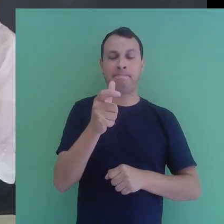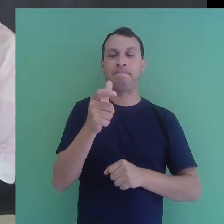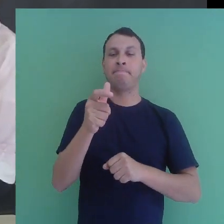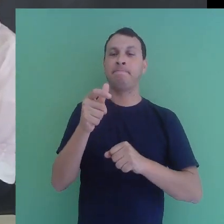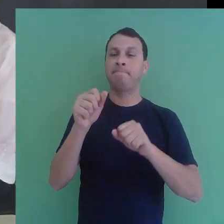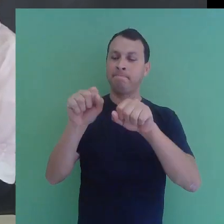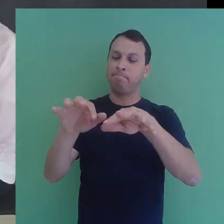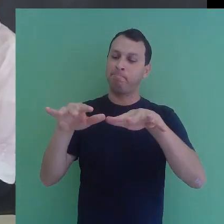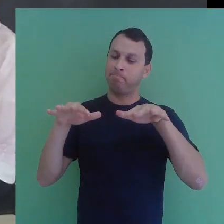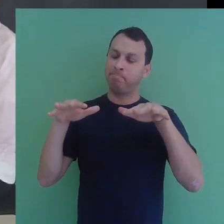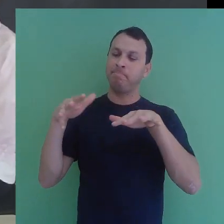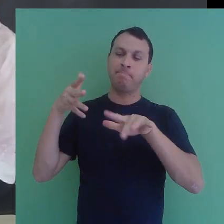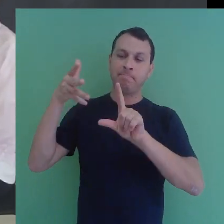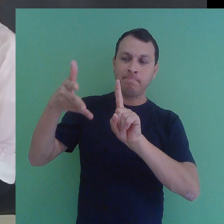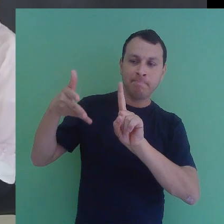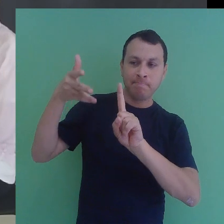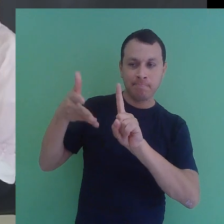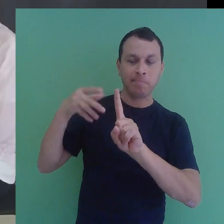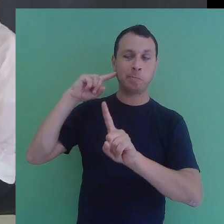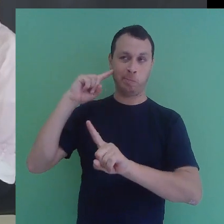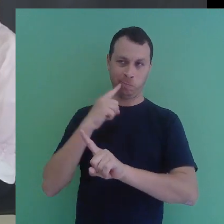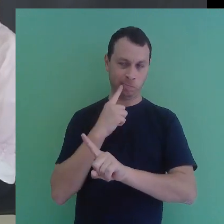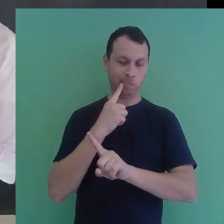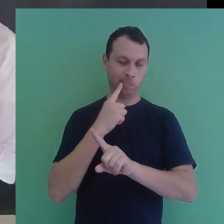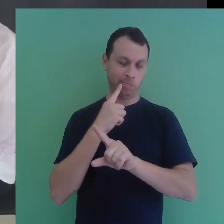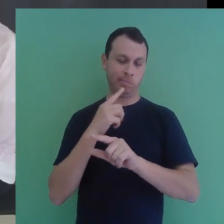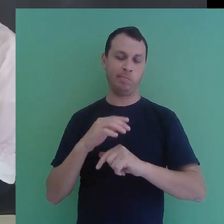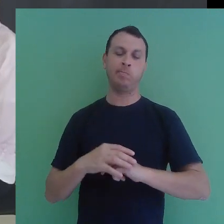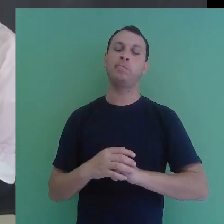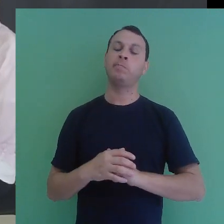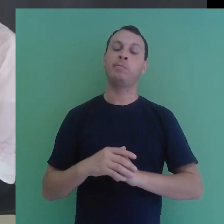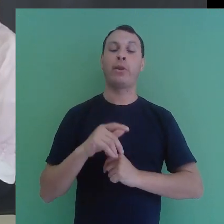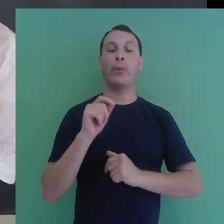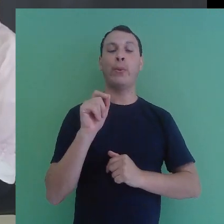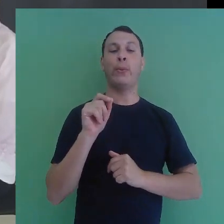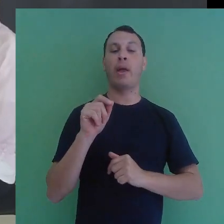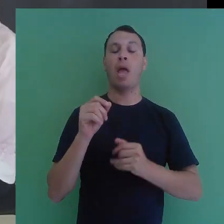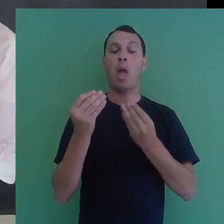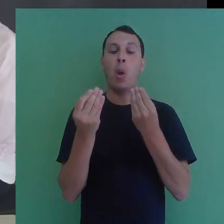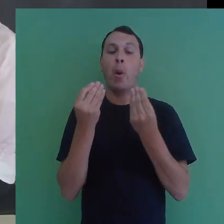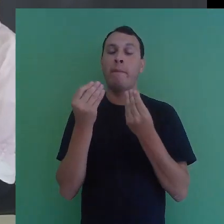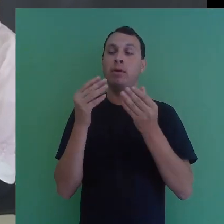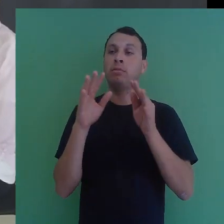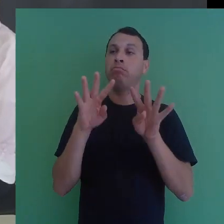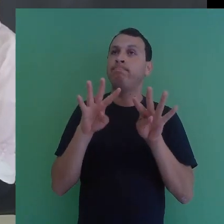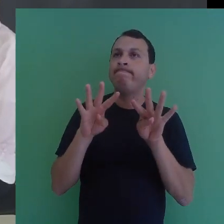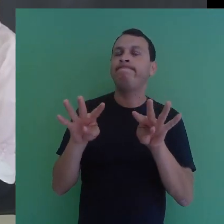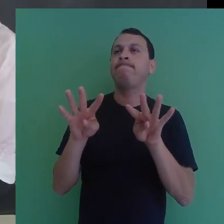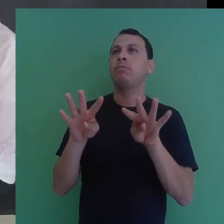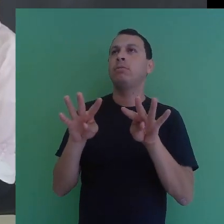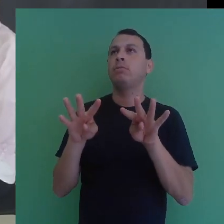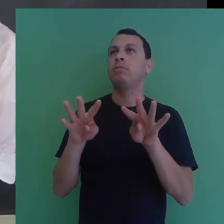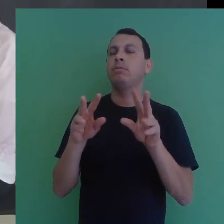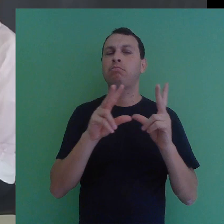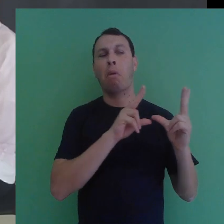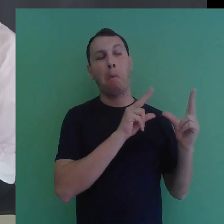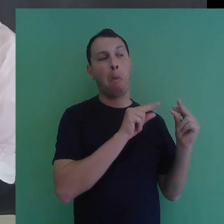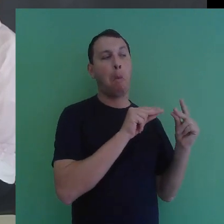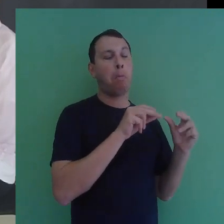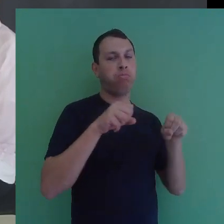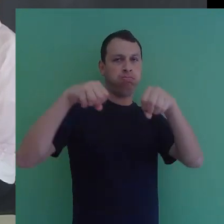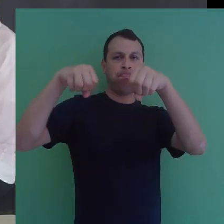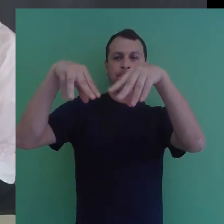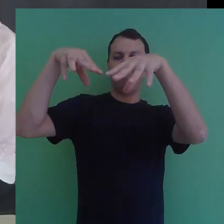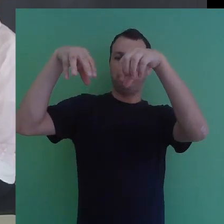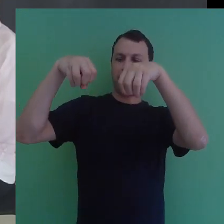eventos, onde existe uma palestra, eventos para surdos, como eles chamam atenção para o início da palestra? Eles apagam